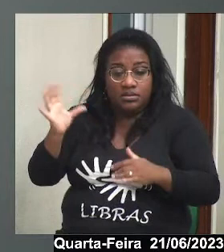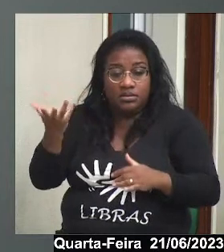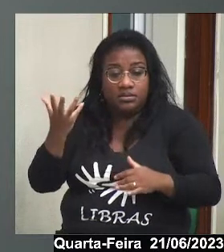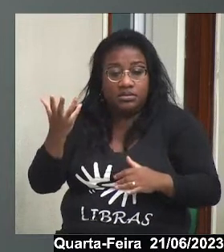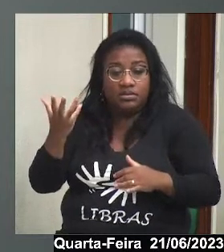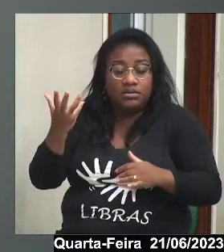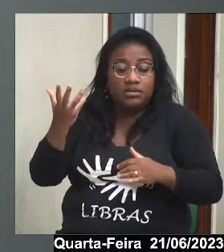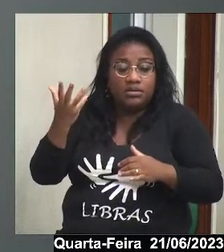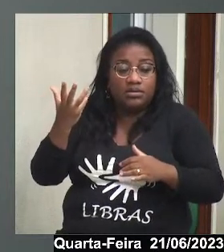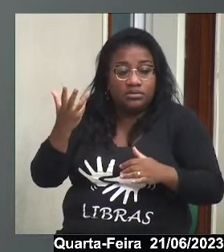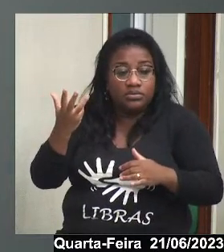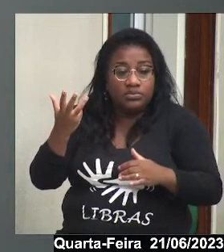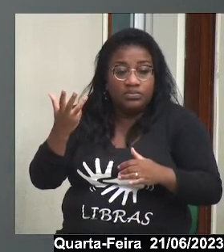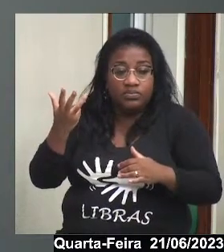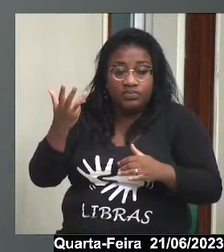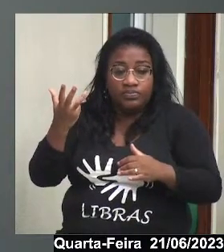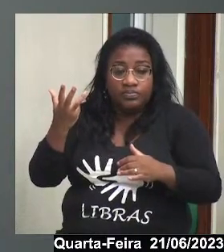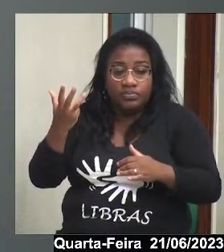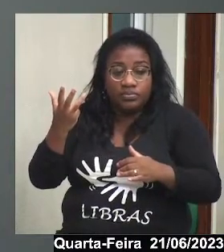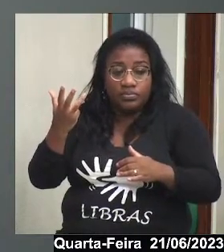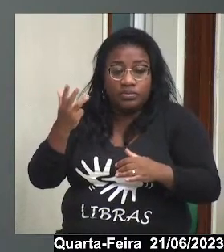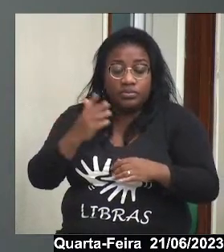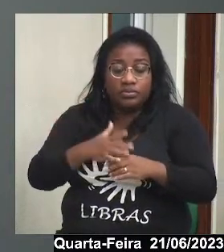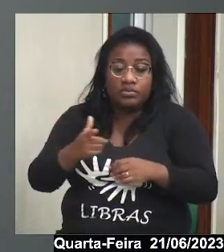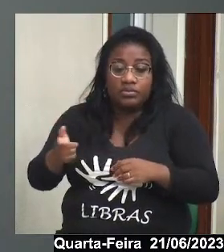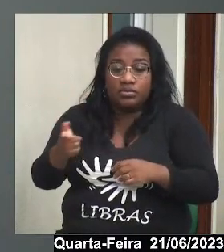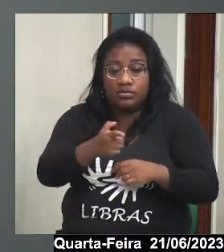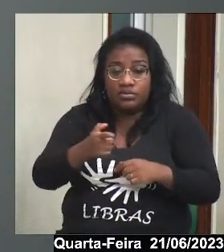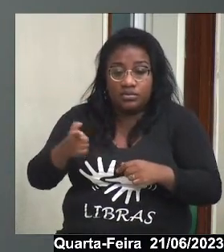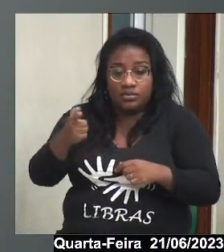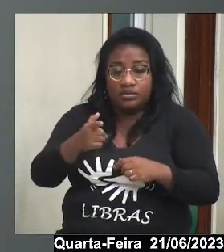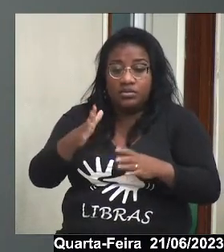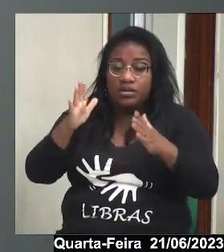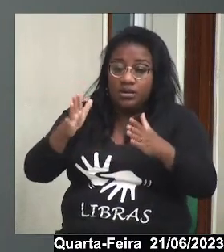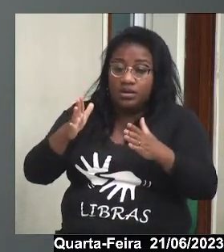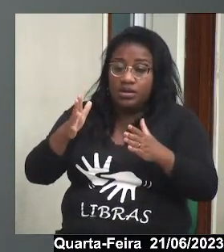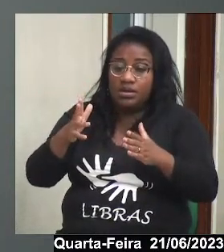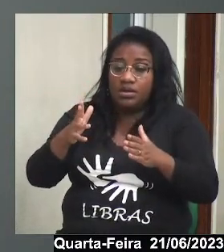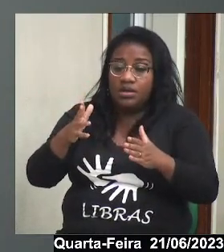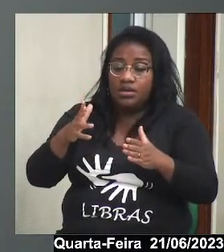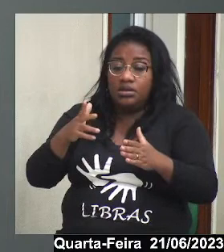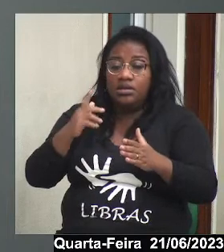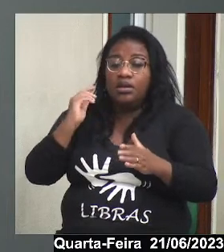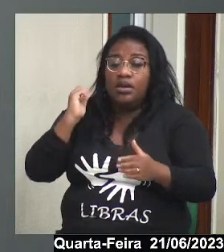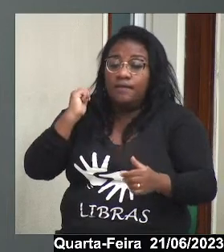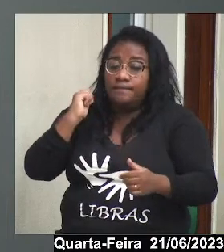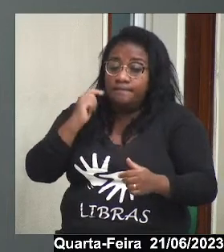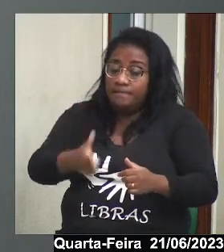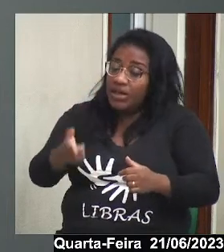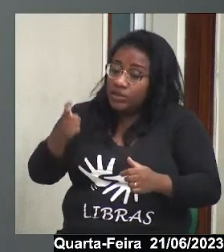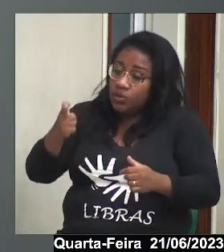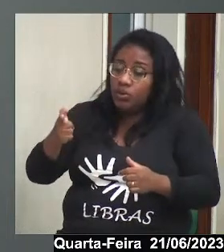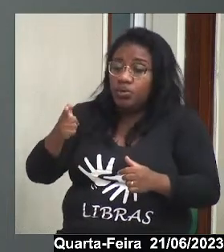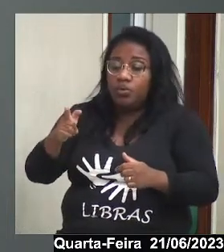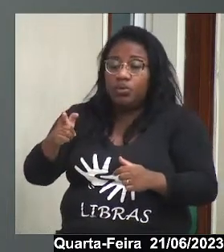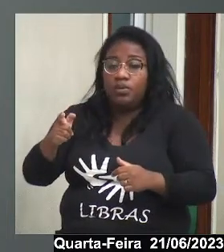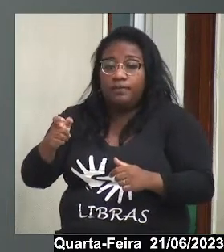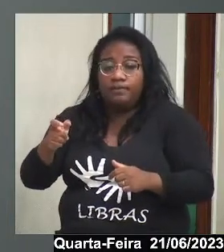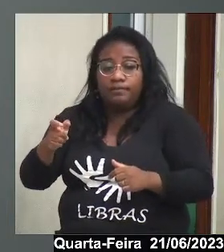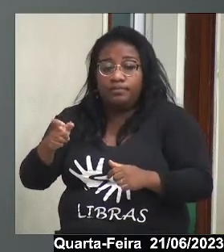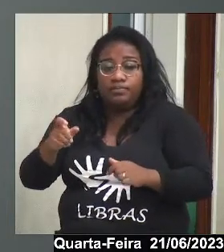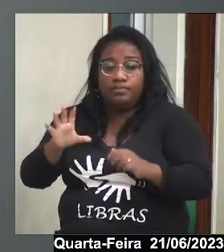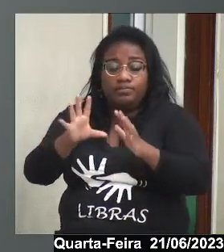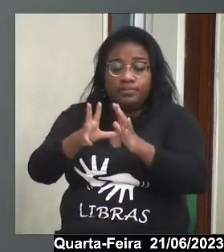era a vida dele ou a vida do marginal, do bandido, e ele de forma muito feliz conseguiu aí alvejar os vagabundos, os